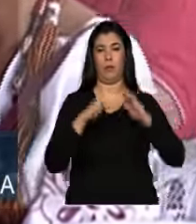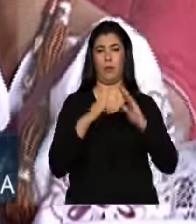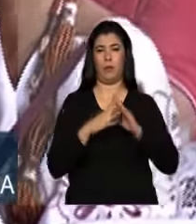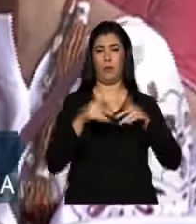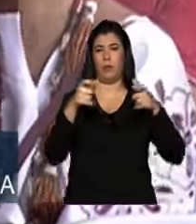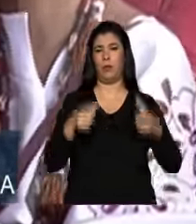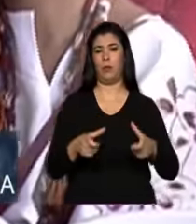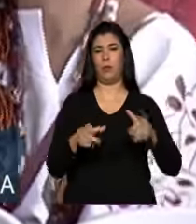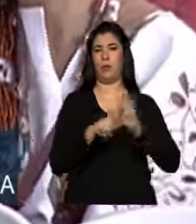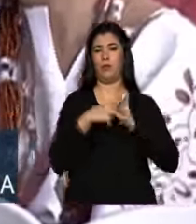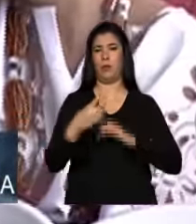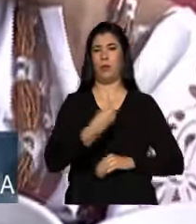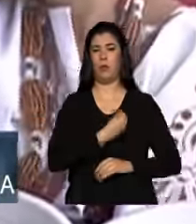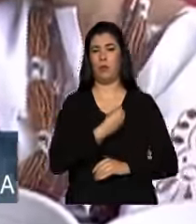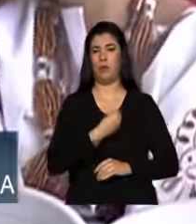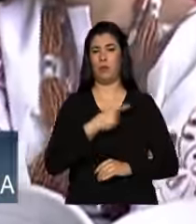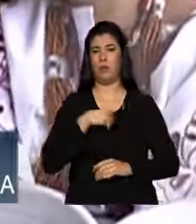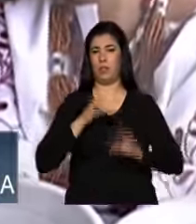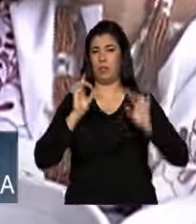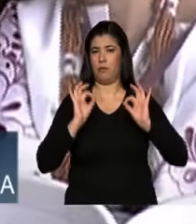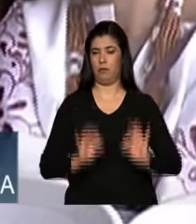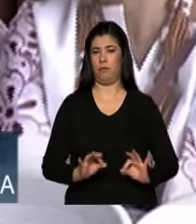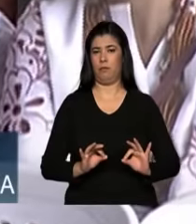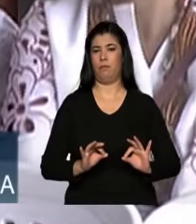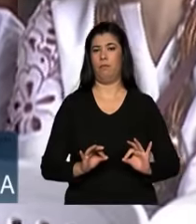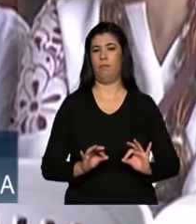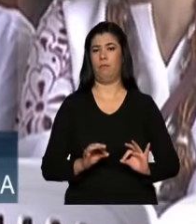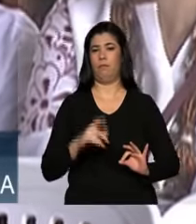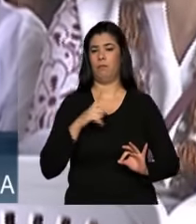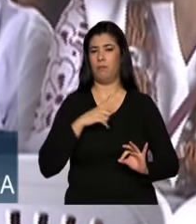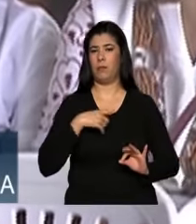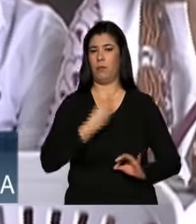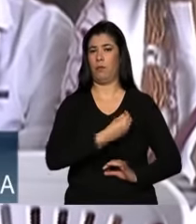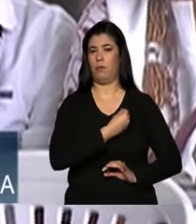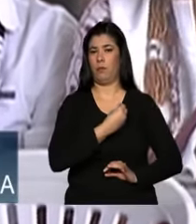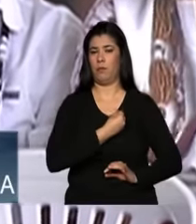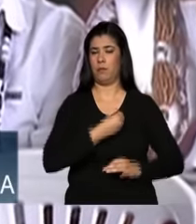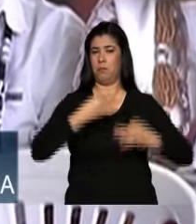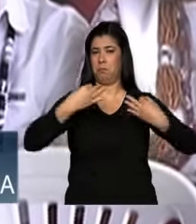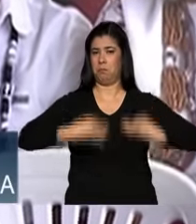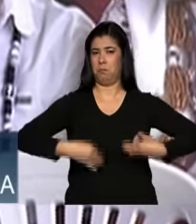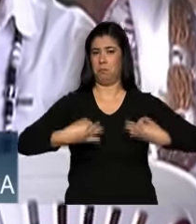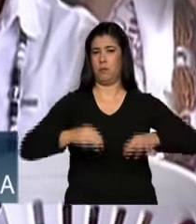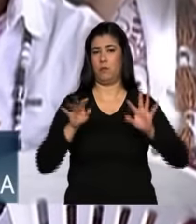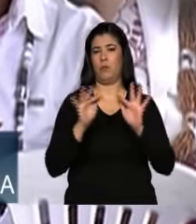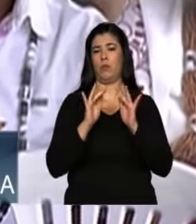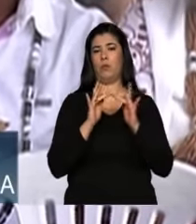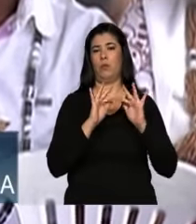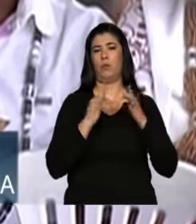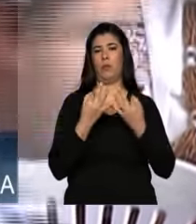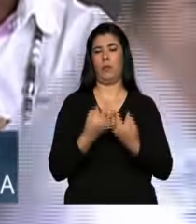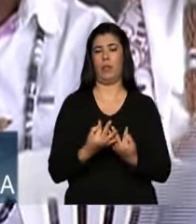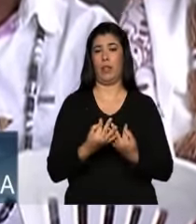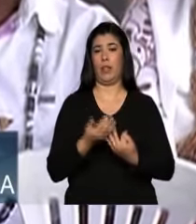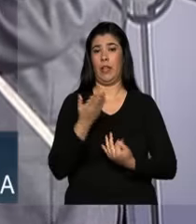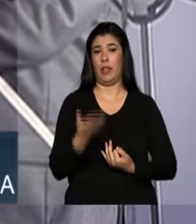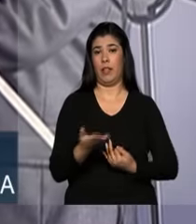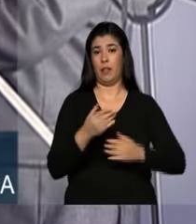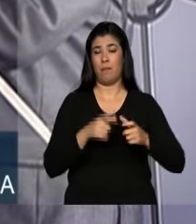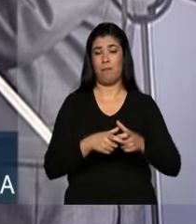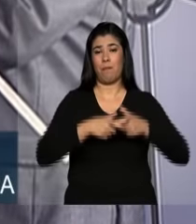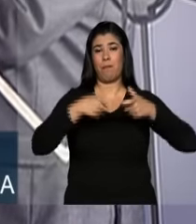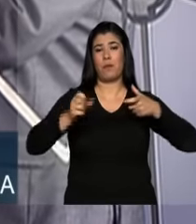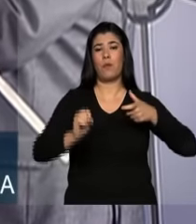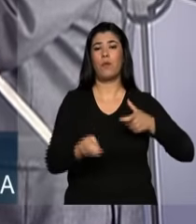lugar para viver com dignidade, um lugar para viver com dignidade. Trata-se do maior